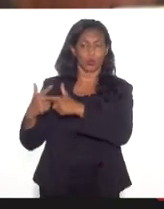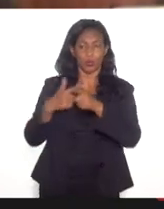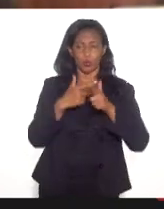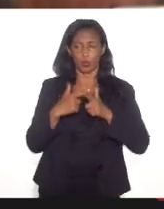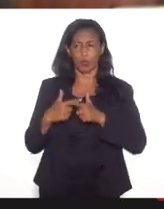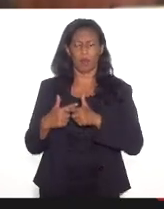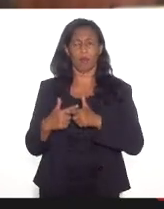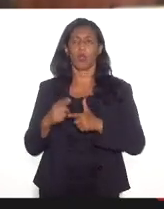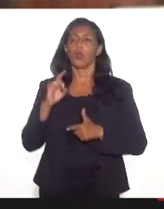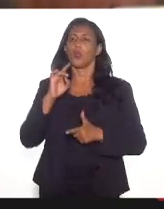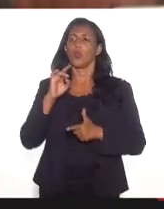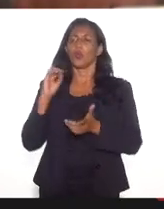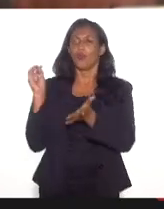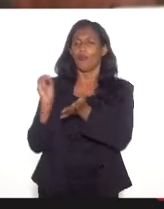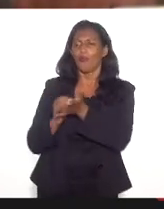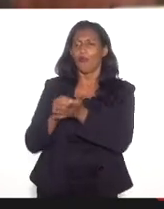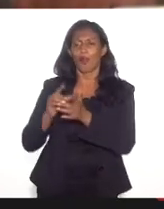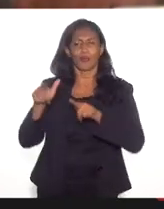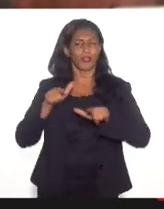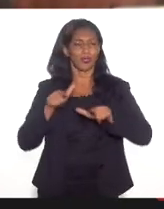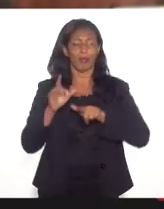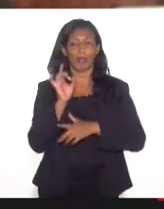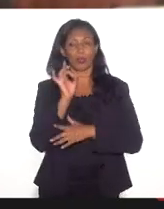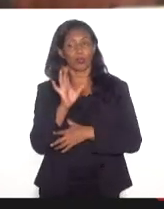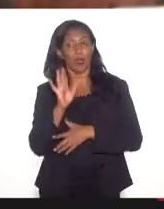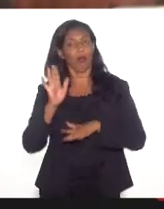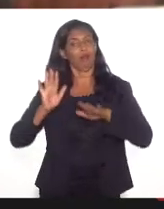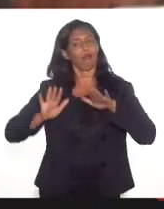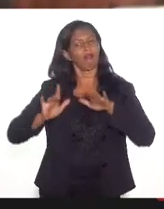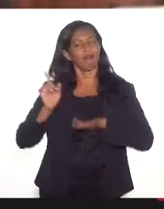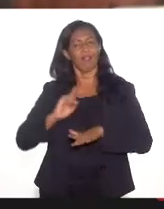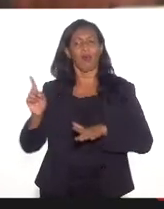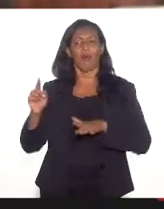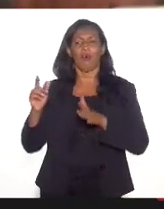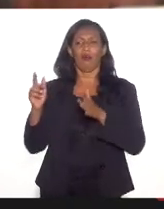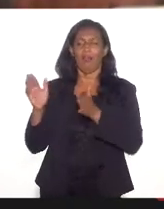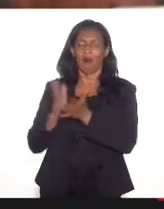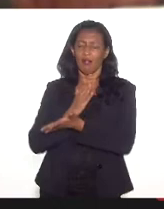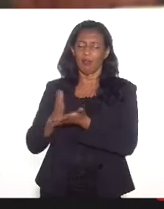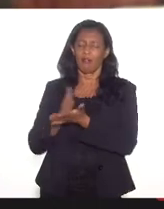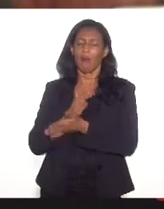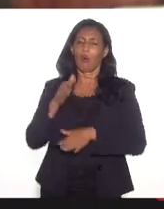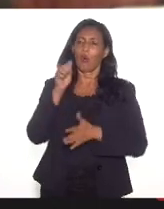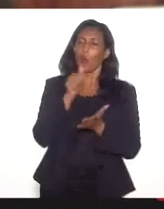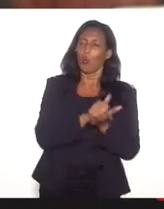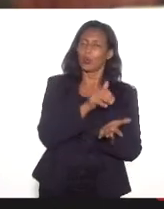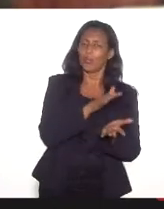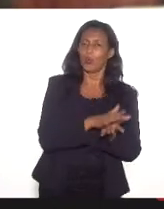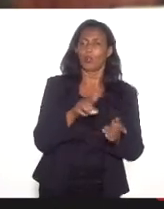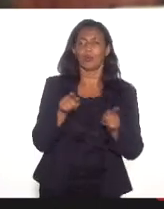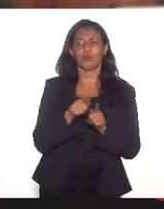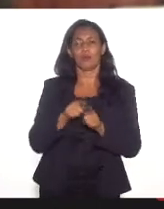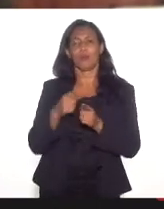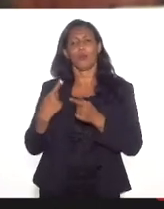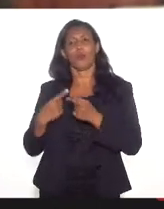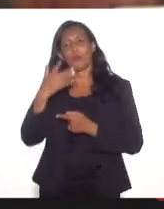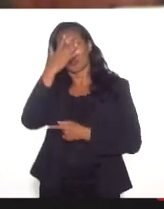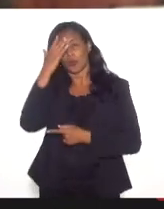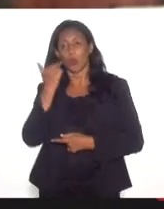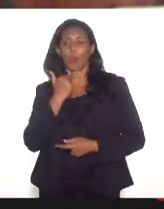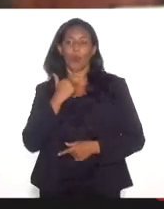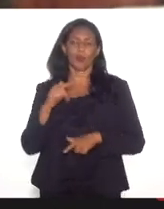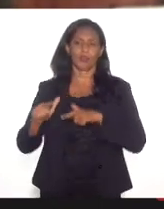desemprego, no ano passado no Rio de Janeiro, no último trimestre, alcançava quase 2 milhões e meio de pessoas.